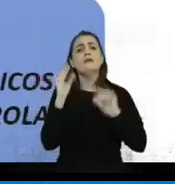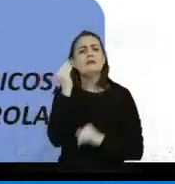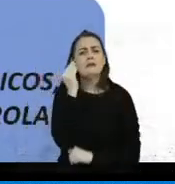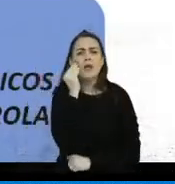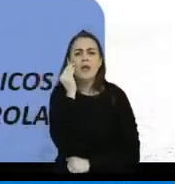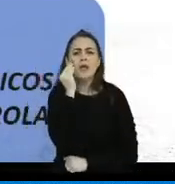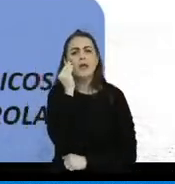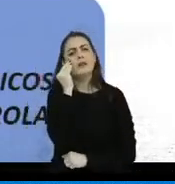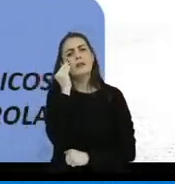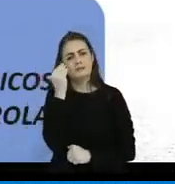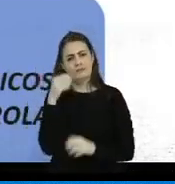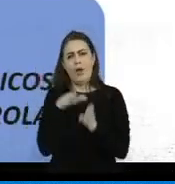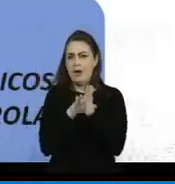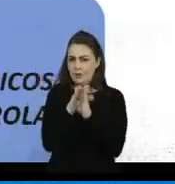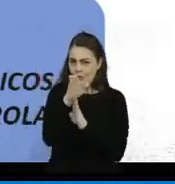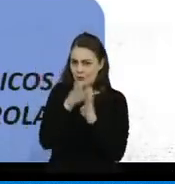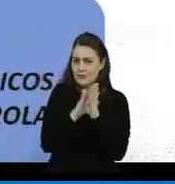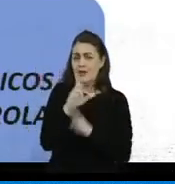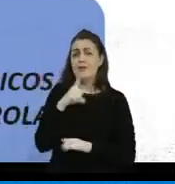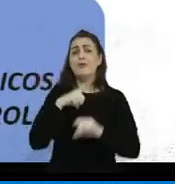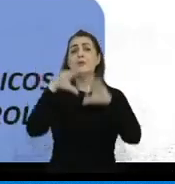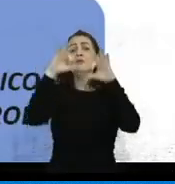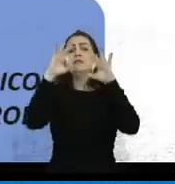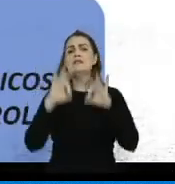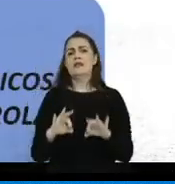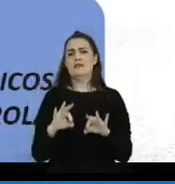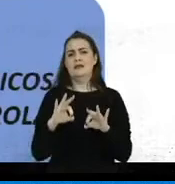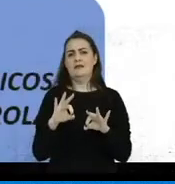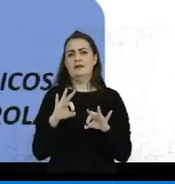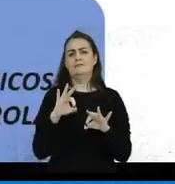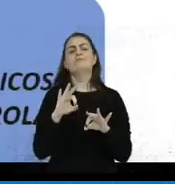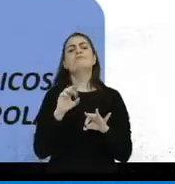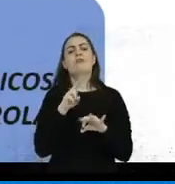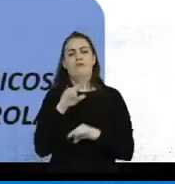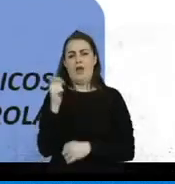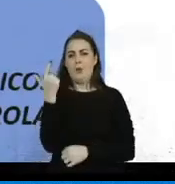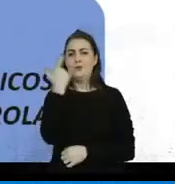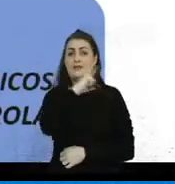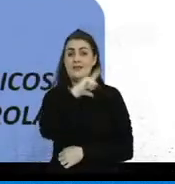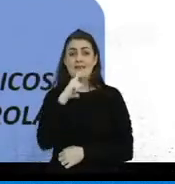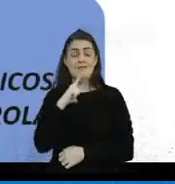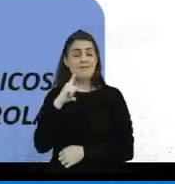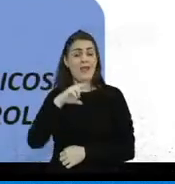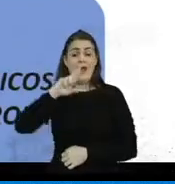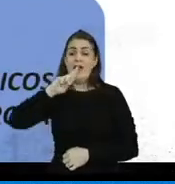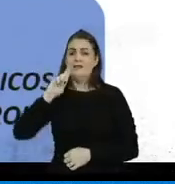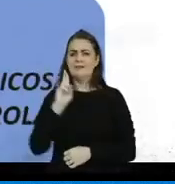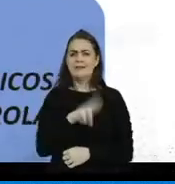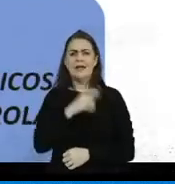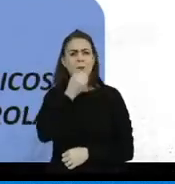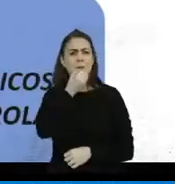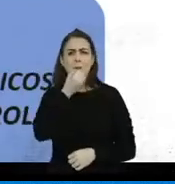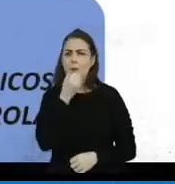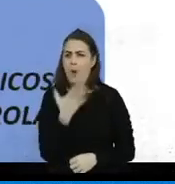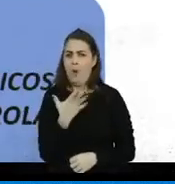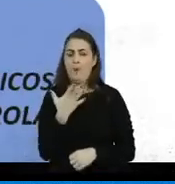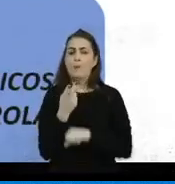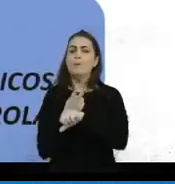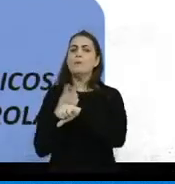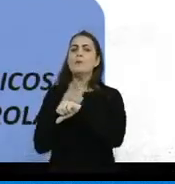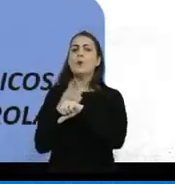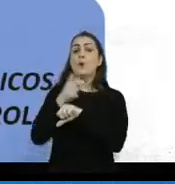que vocês vão conseguir ter resultados muito bons. E procure um nutricionista que trabalhe com modulação do seu cérebro. Procure